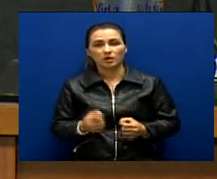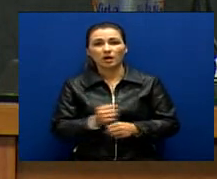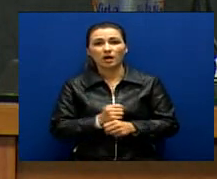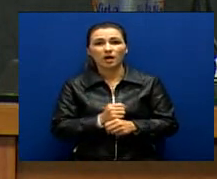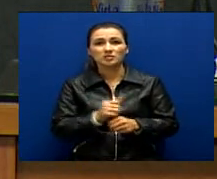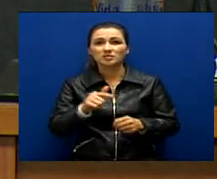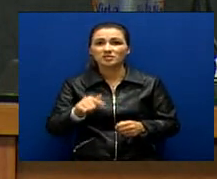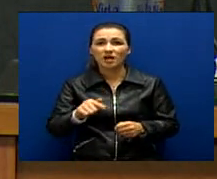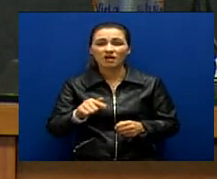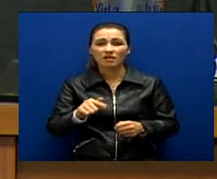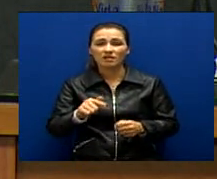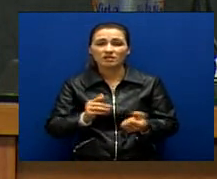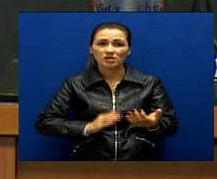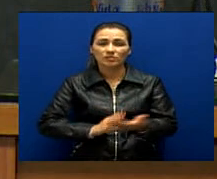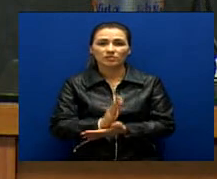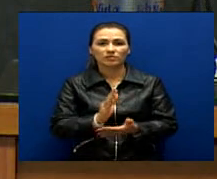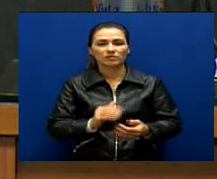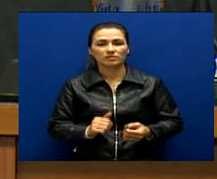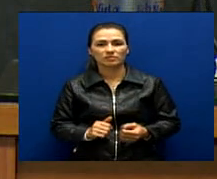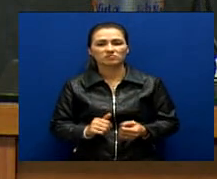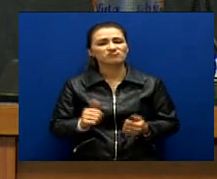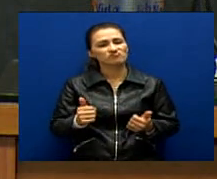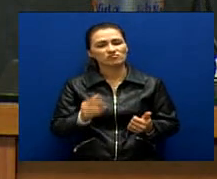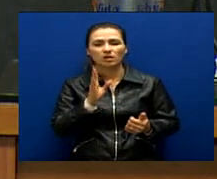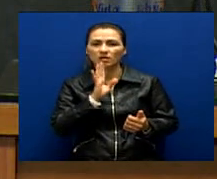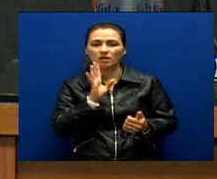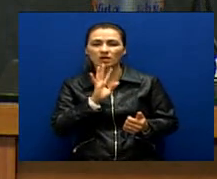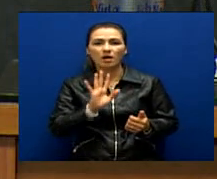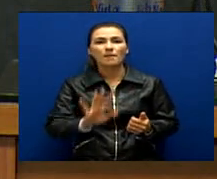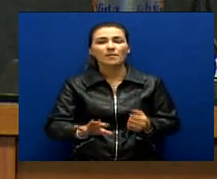legal o governo